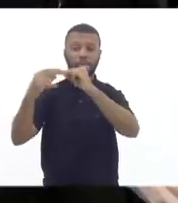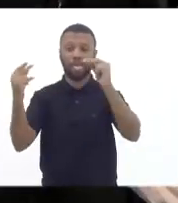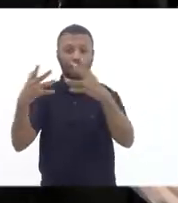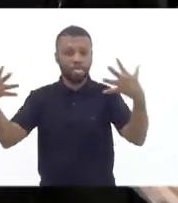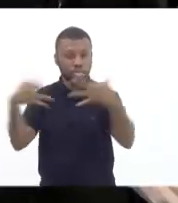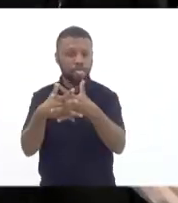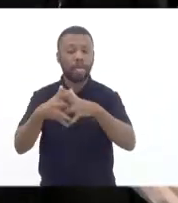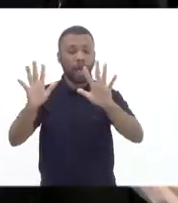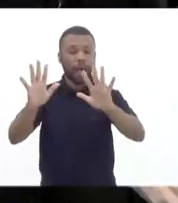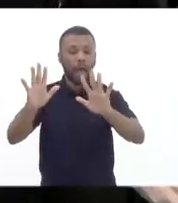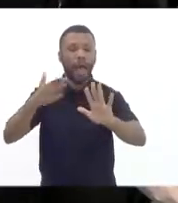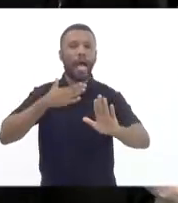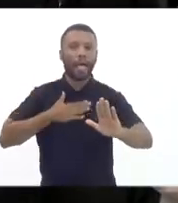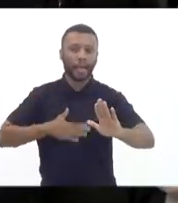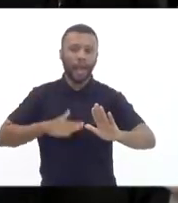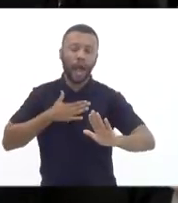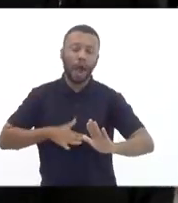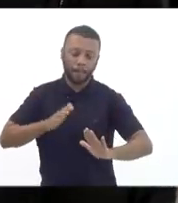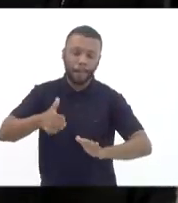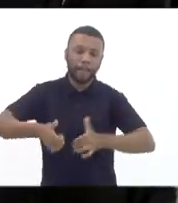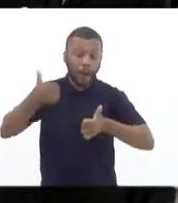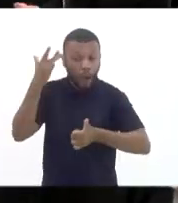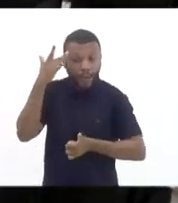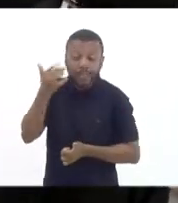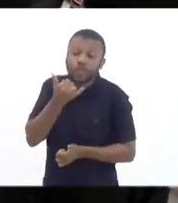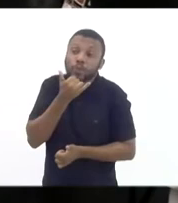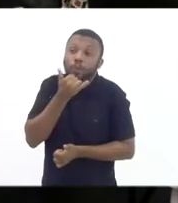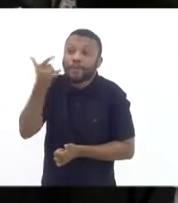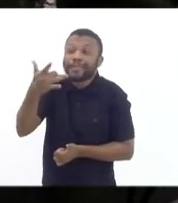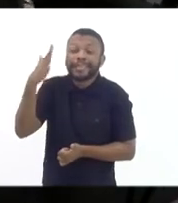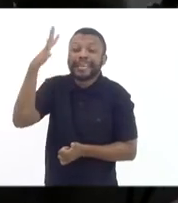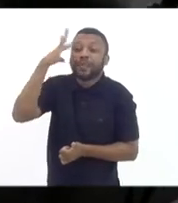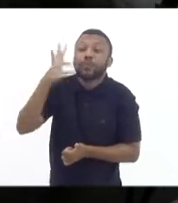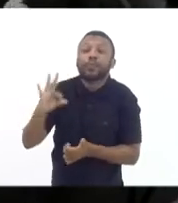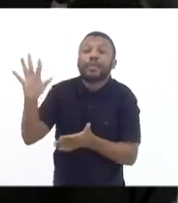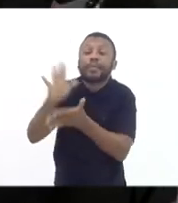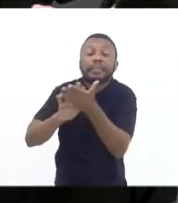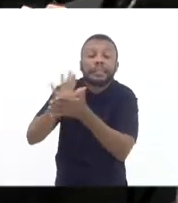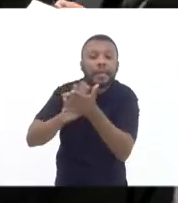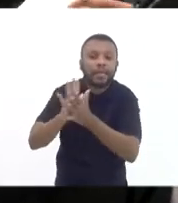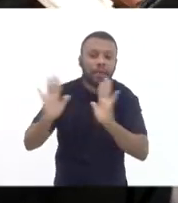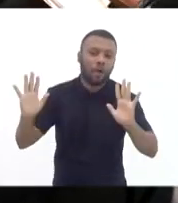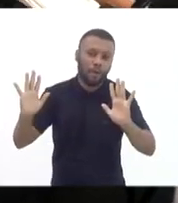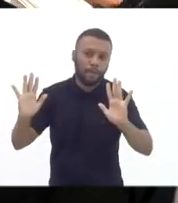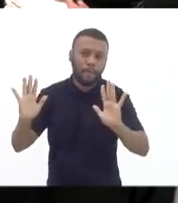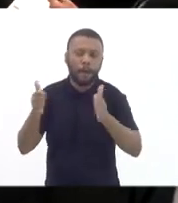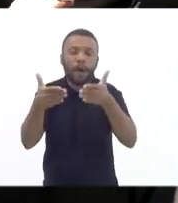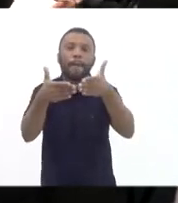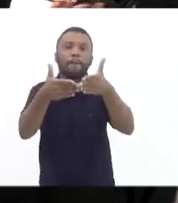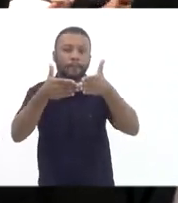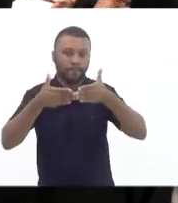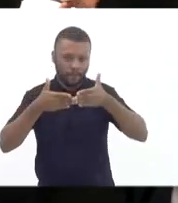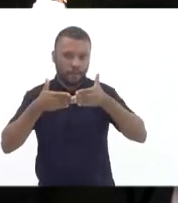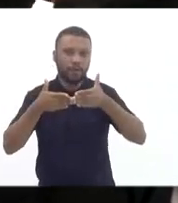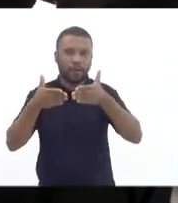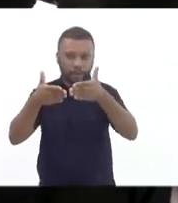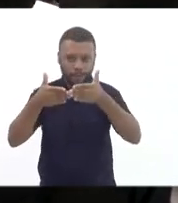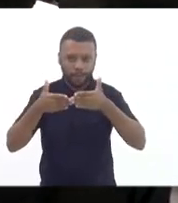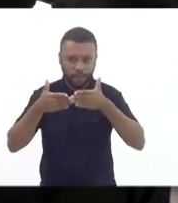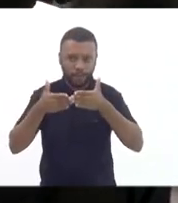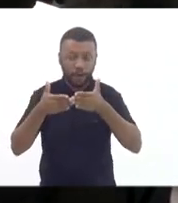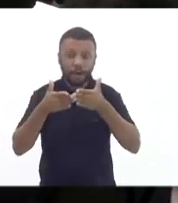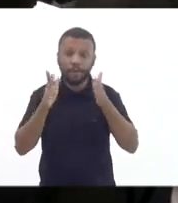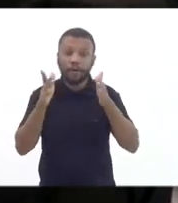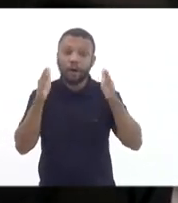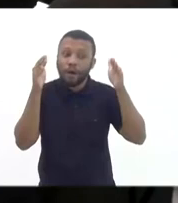Deixa por eu gentileza. Te passar uma coisa, eu acho que a senhora me interpretou equivocado. Por gentileza. Vamos perder o